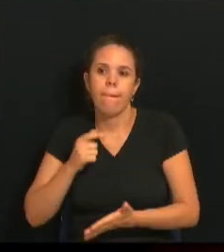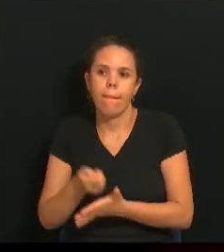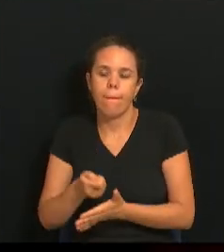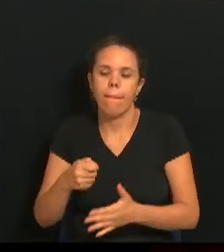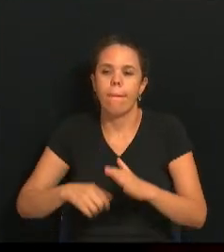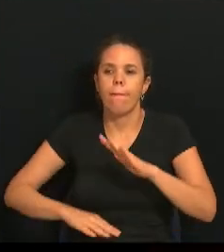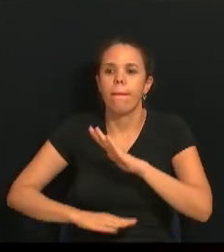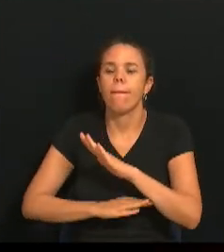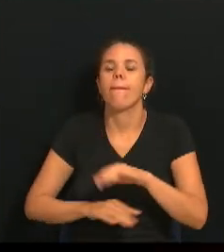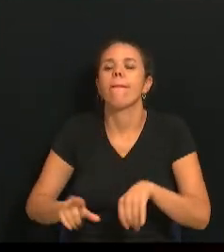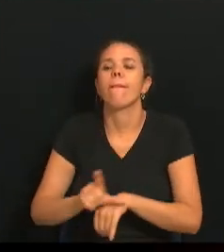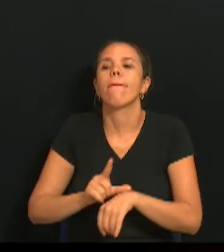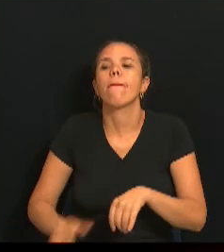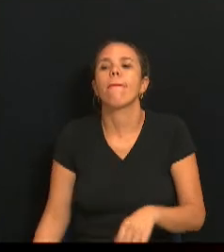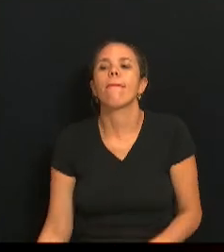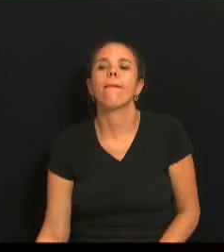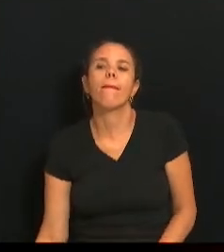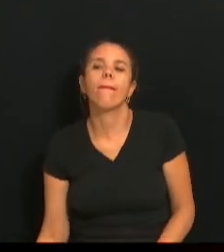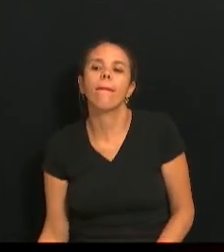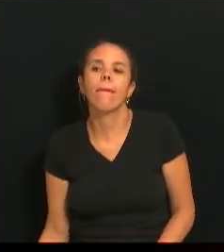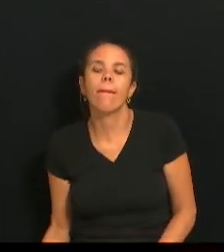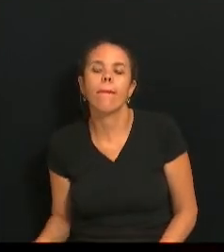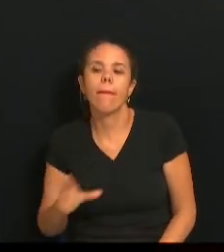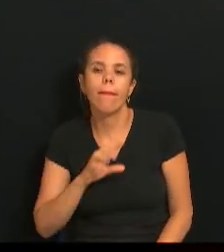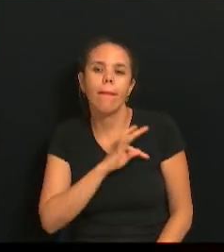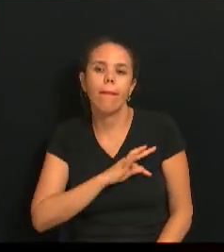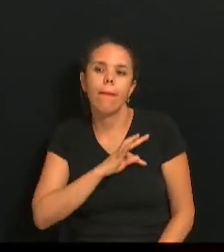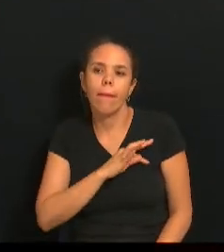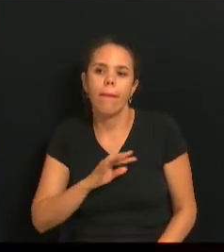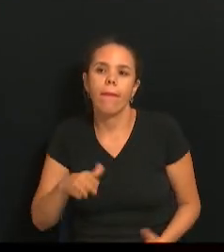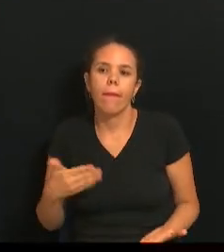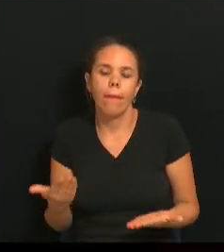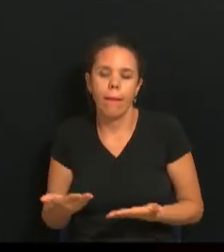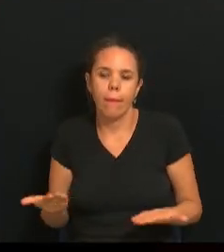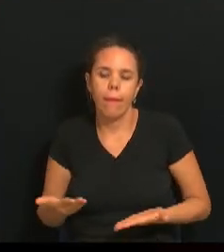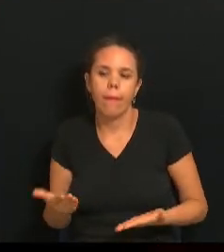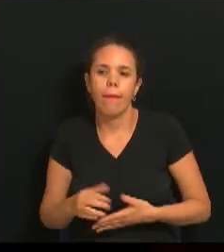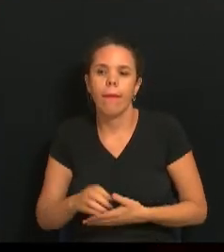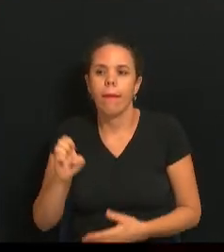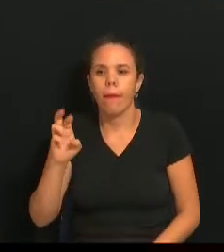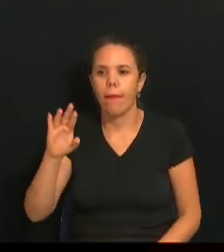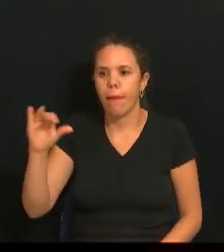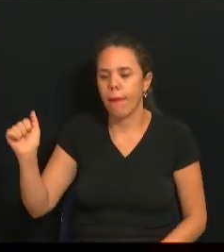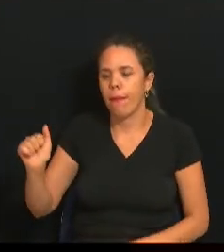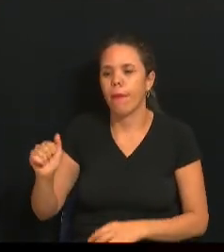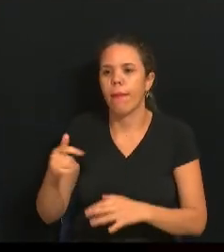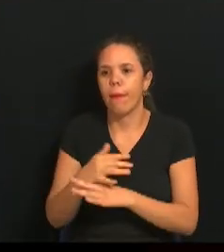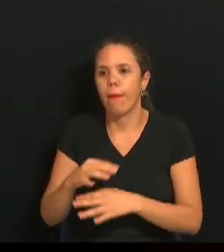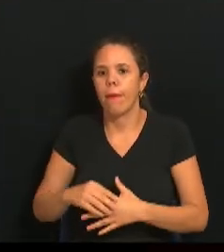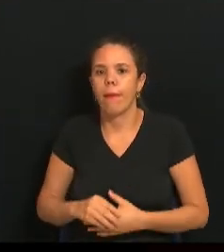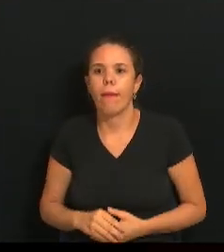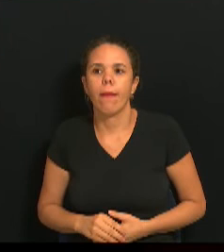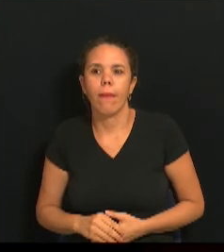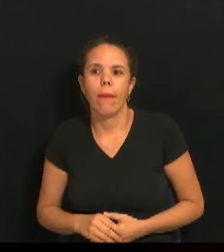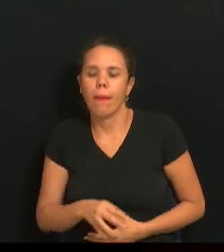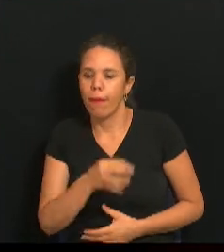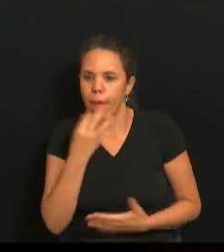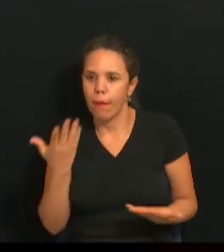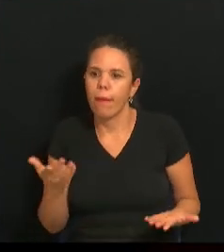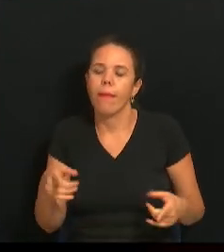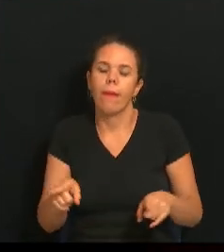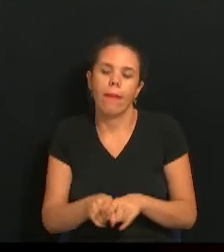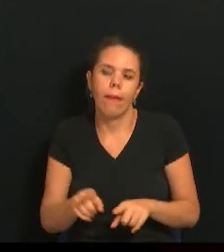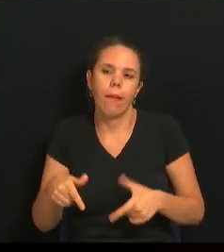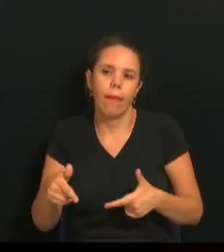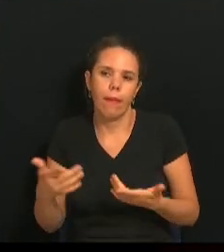legislação. A técnica que, à época, a diretora, hoje secretária municipal de Planejamento e Urbanismo, que conduziu também esse trabalho,